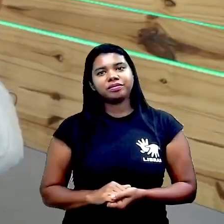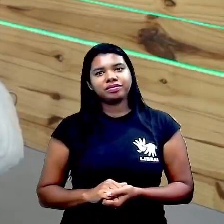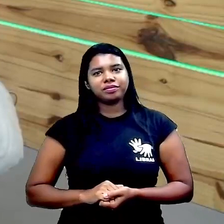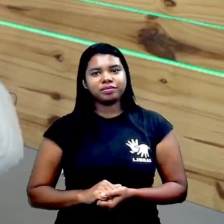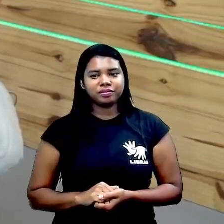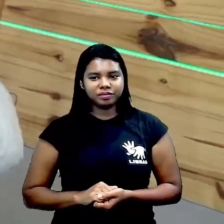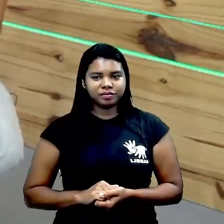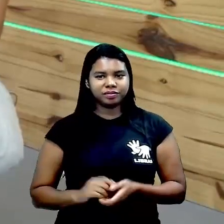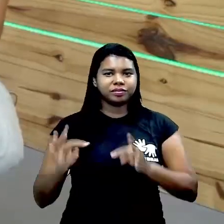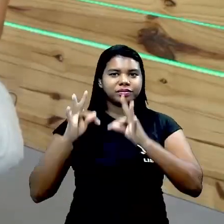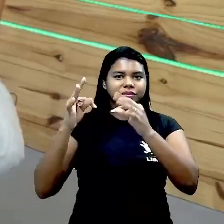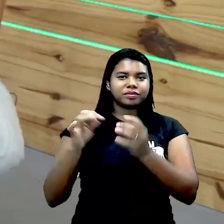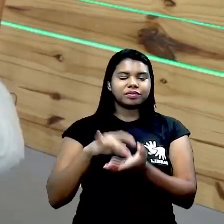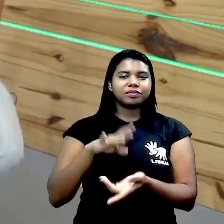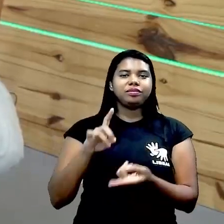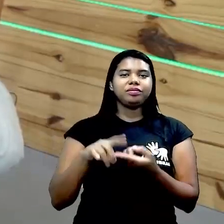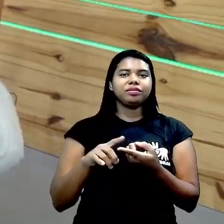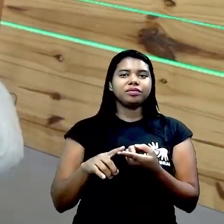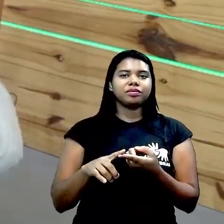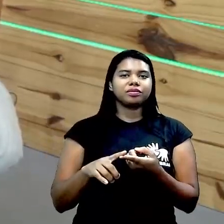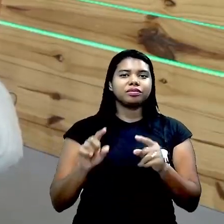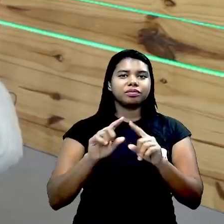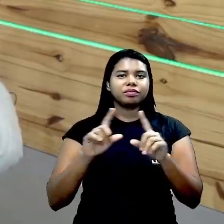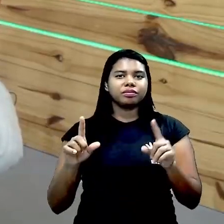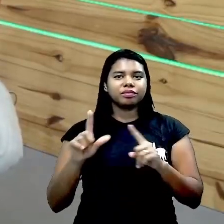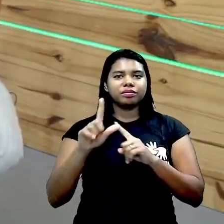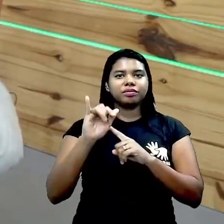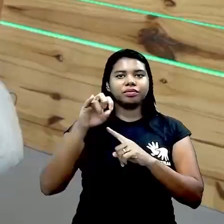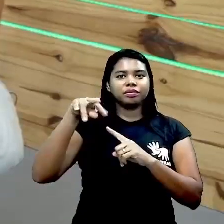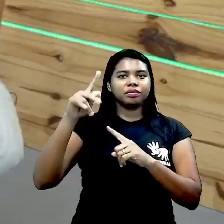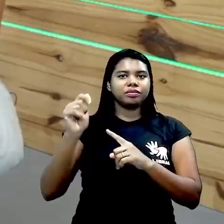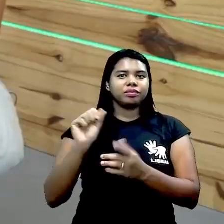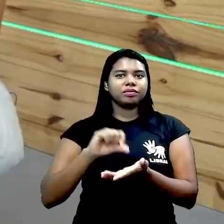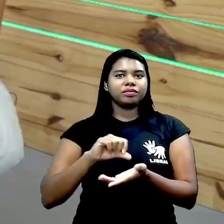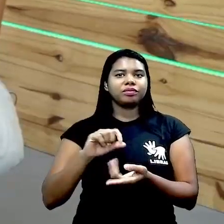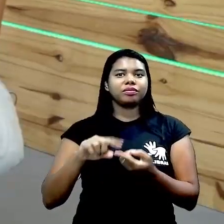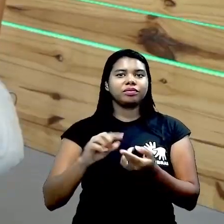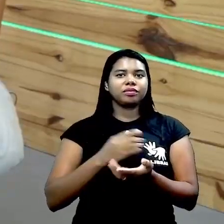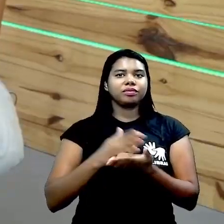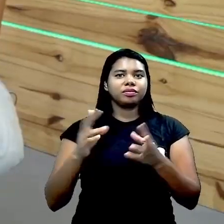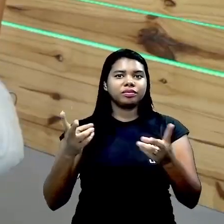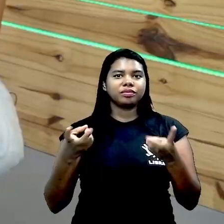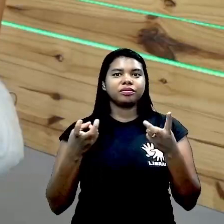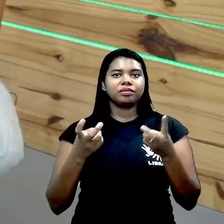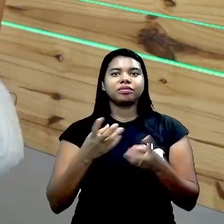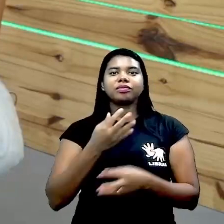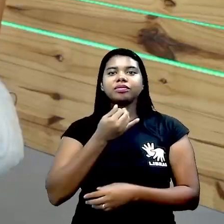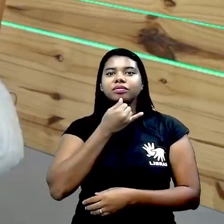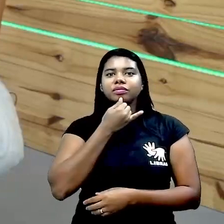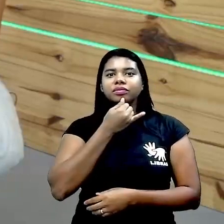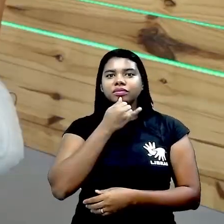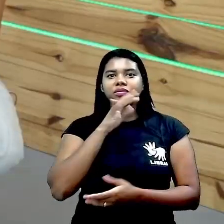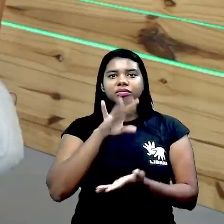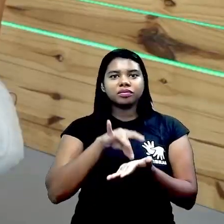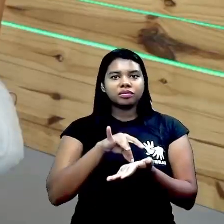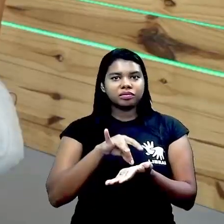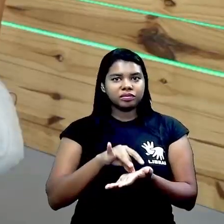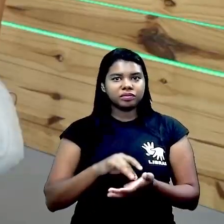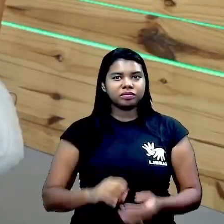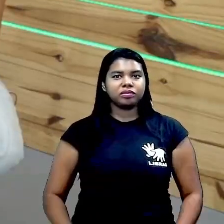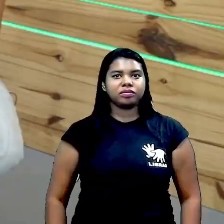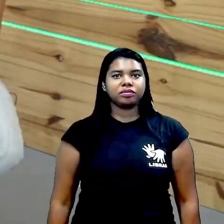Far Cry é feita com a CryEngine. E assim vai. Então, vocês começam a perceber que esses exemplos, eles realmente